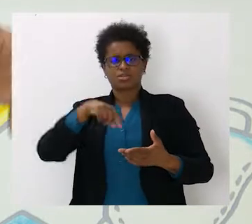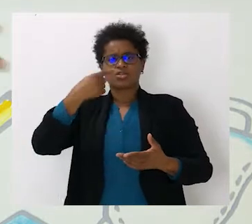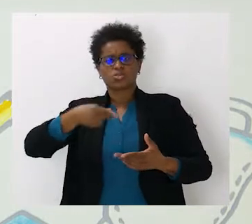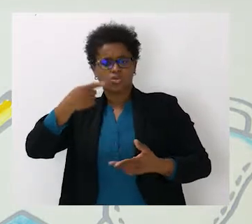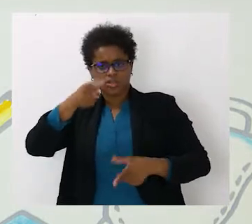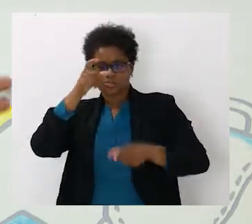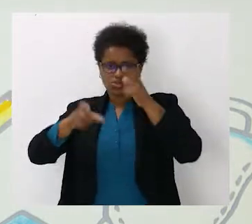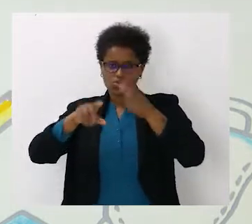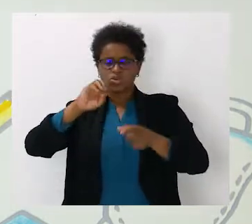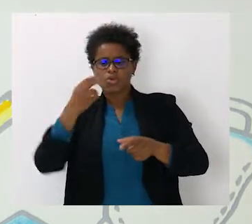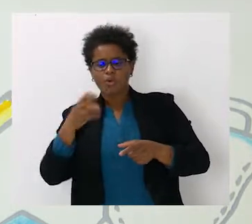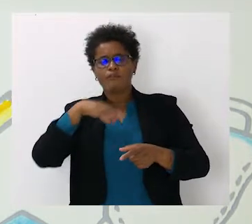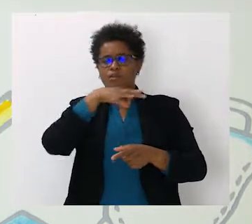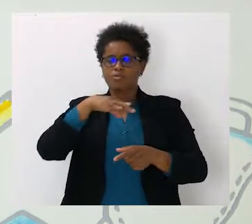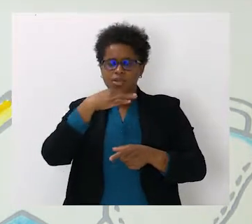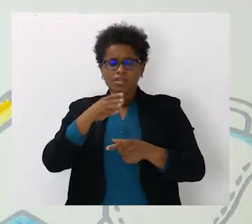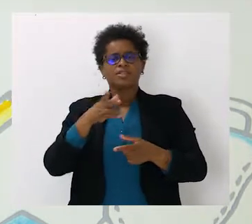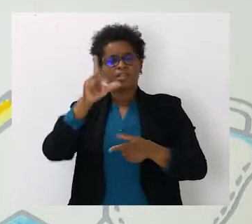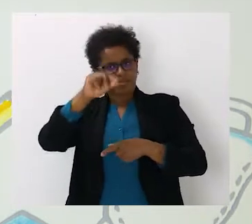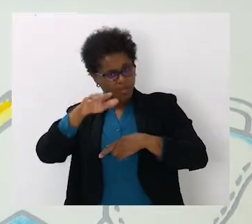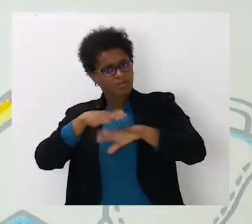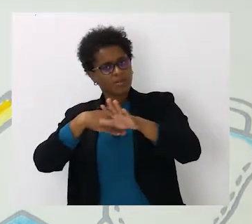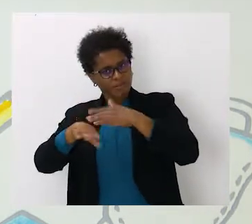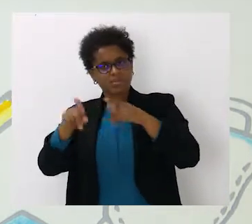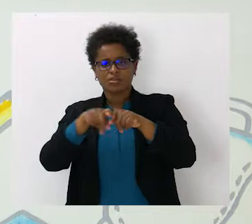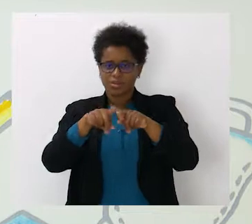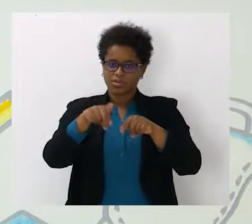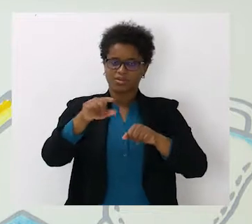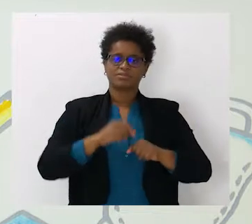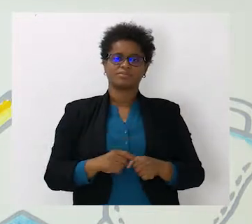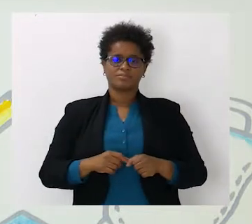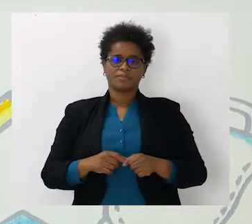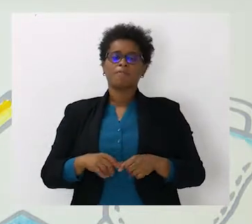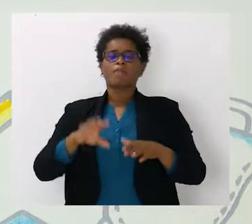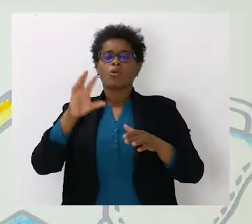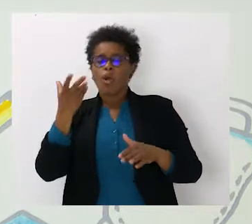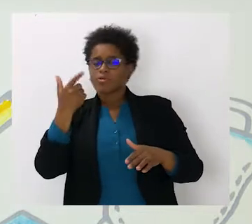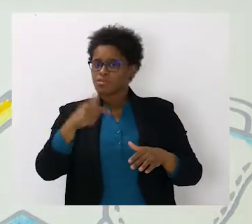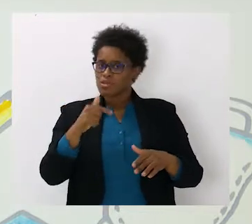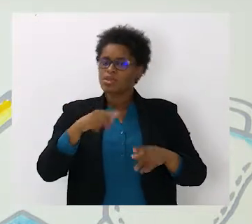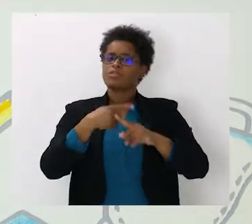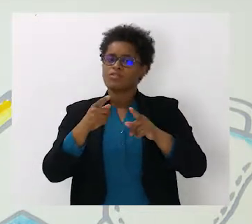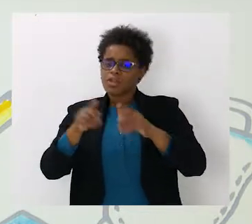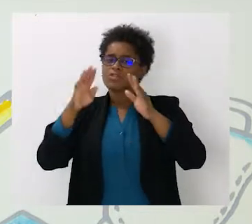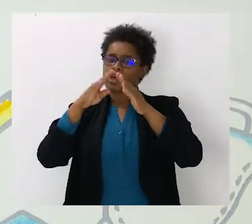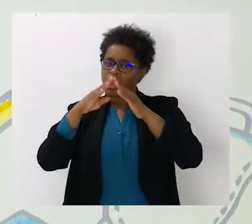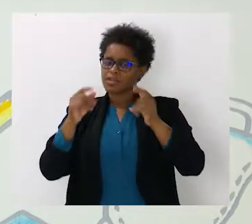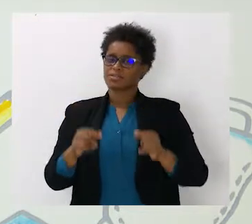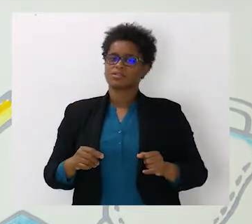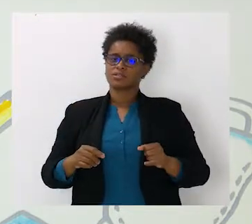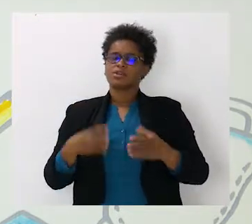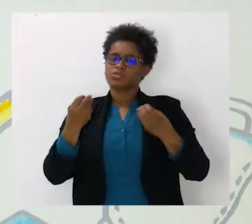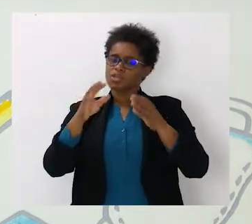das outras pessoas ou familiares de seguirem as pegadas. Quando há determinadas